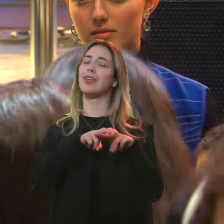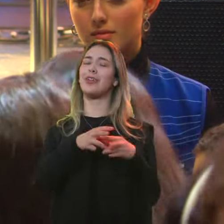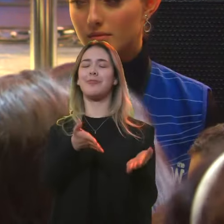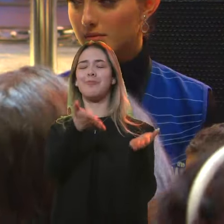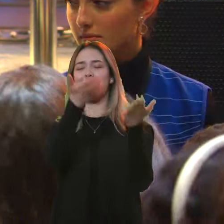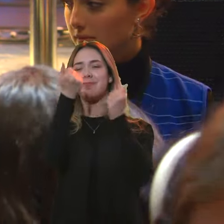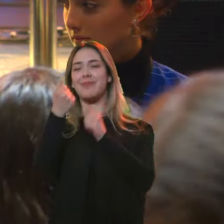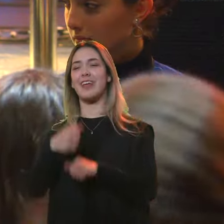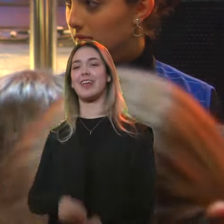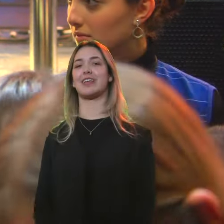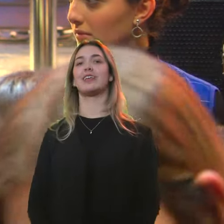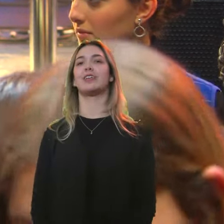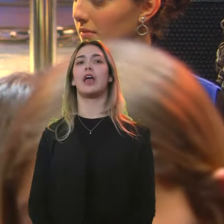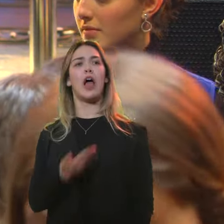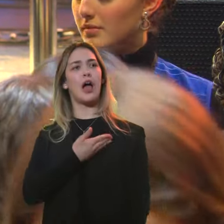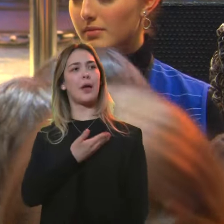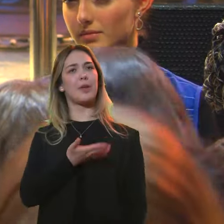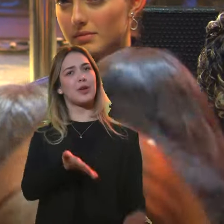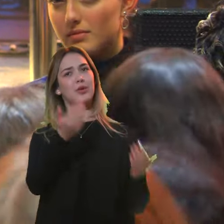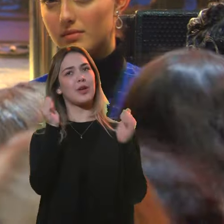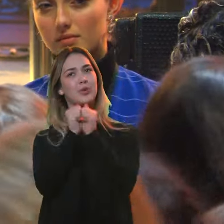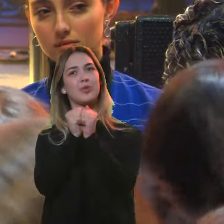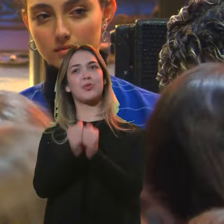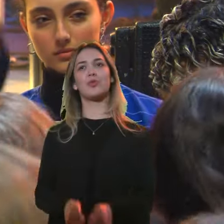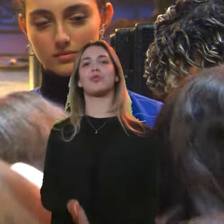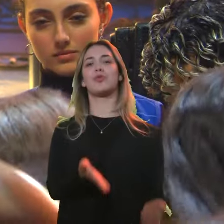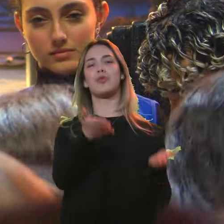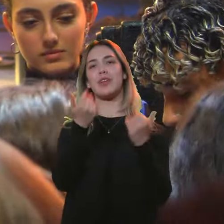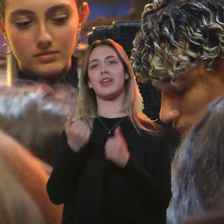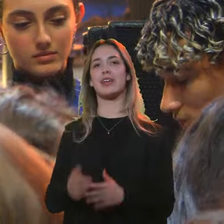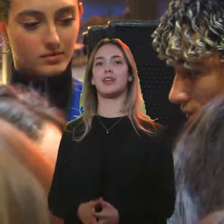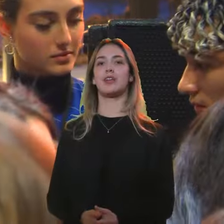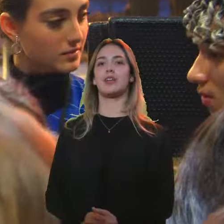vergonha, traz um amigo junto. Venha, venha, venha, venha.